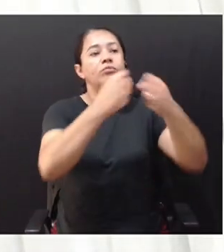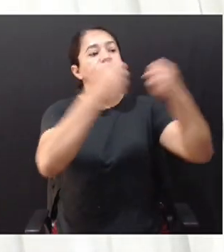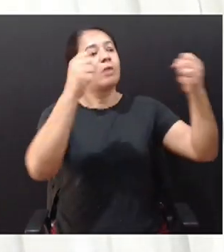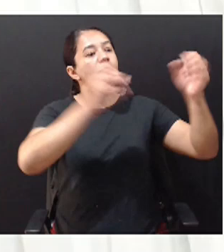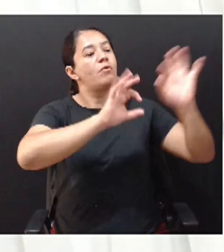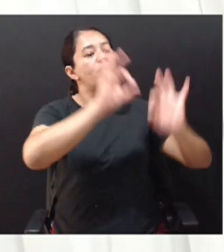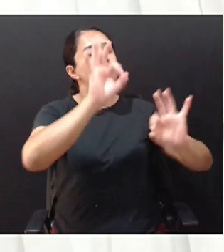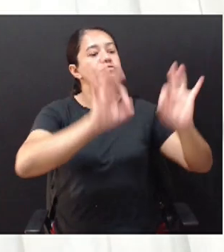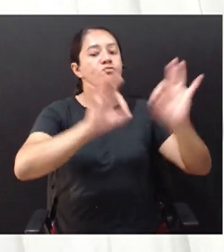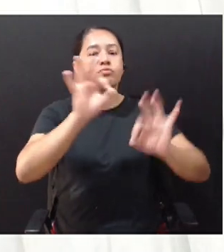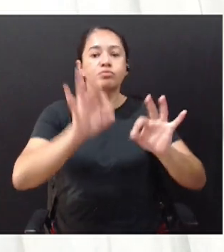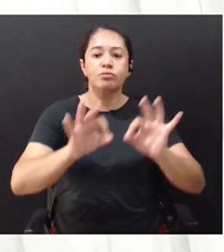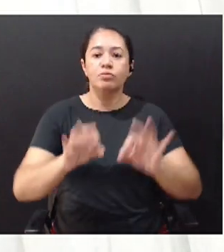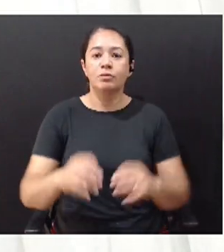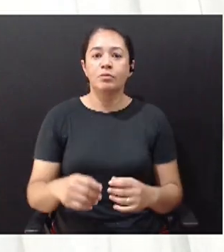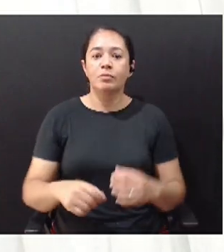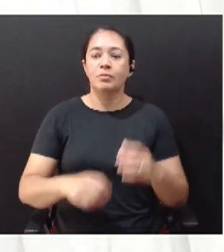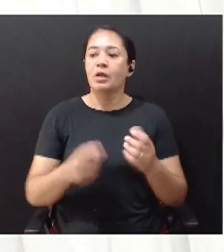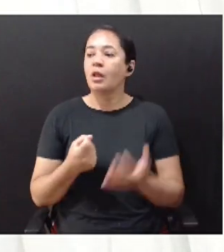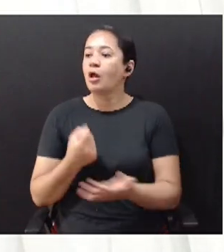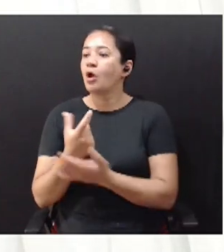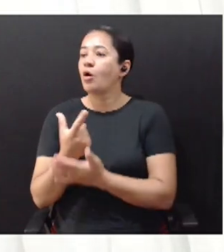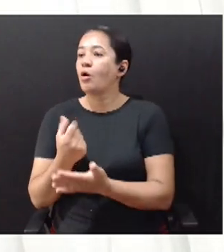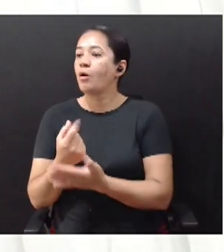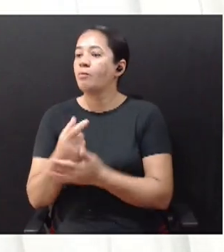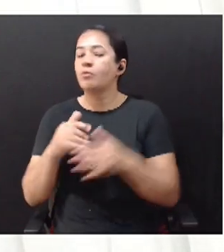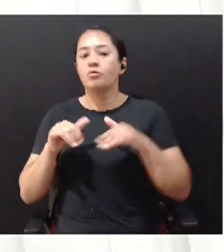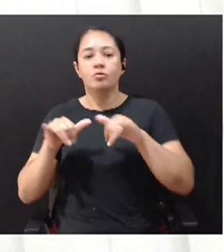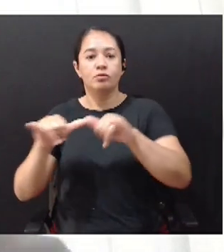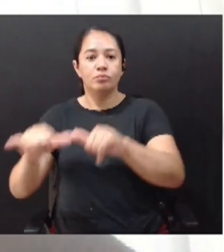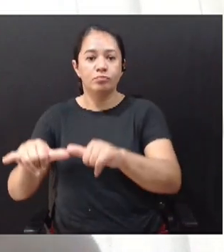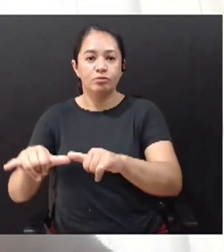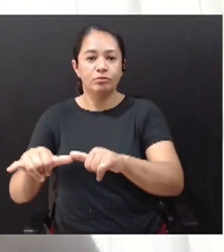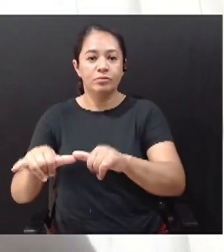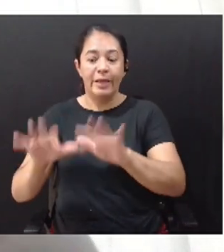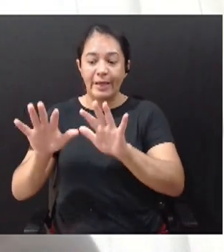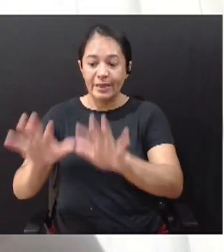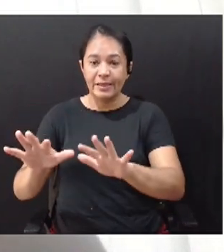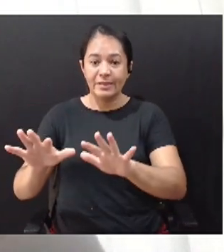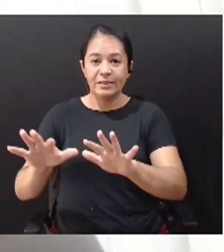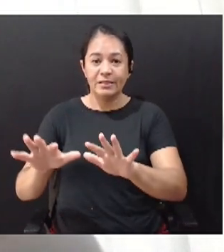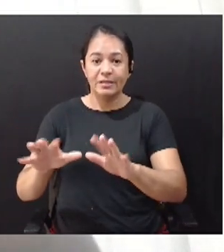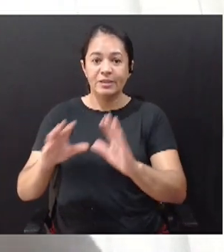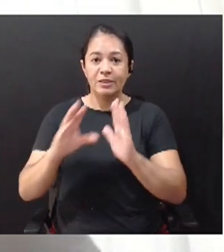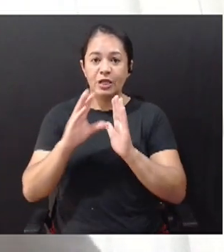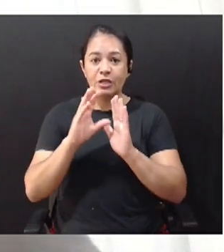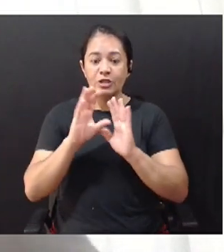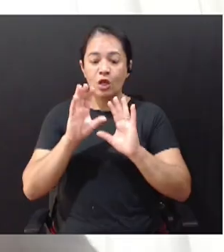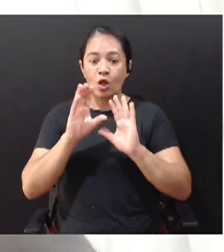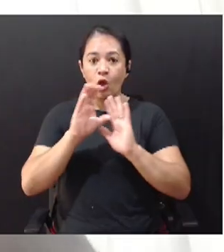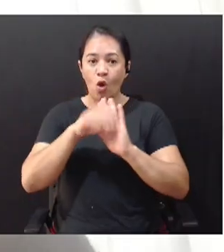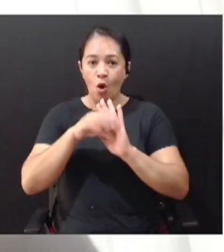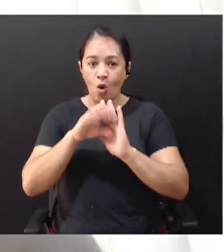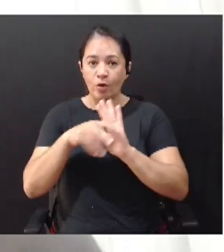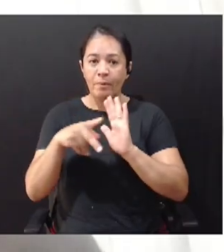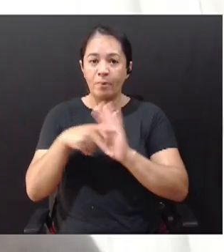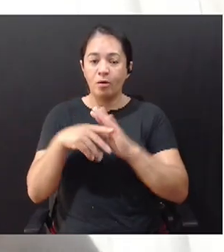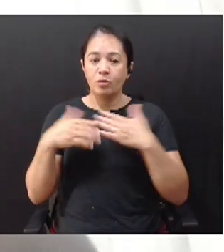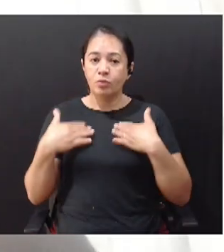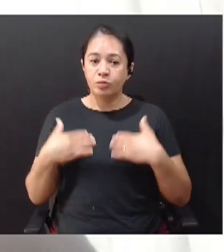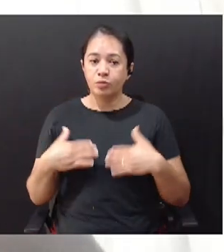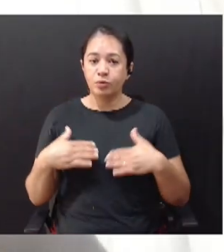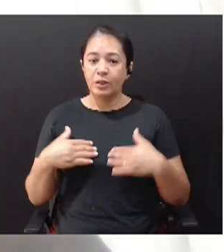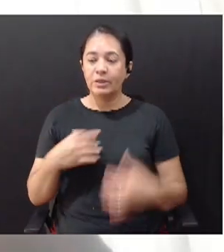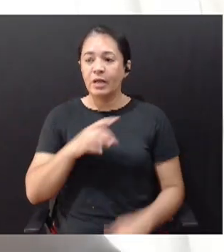eu vou fazer compras, eu vou ao supermercado. Então, esse conceito do descanso é algo muito